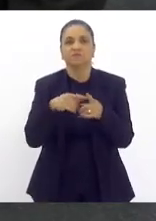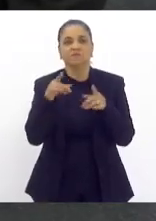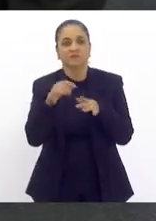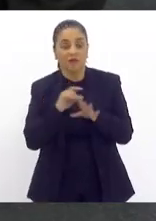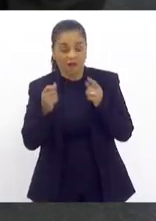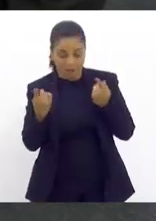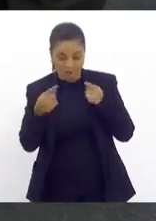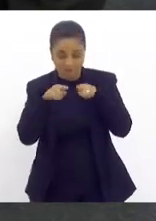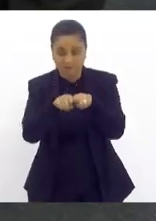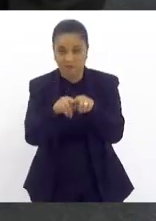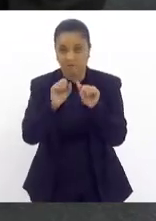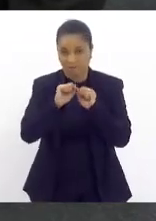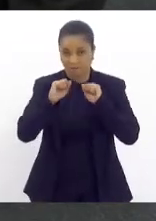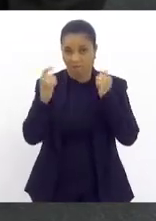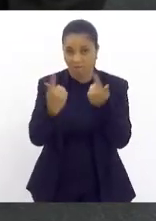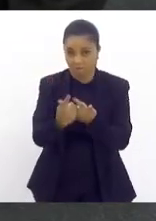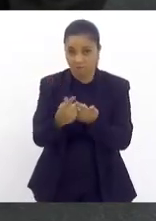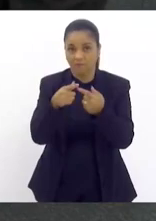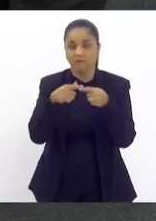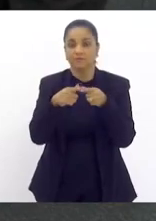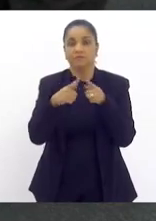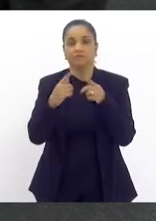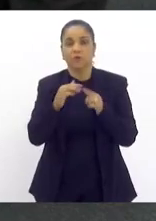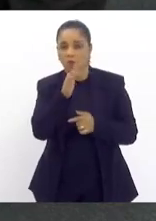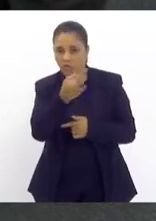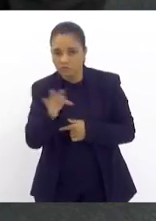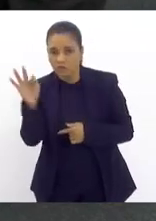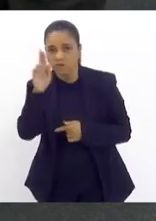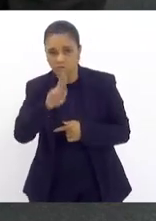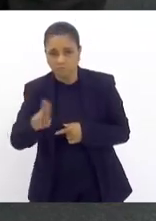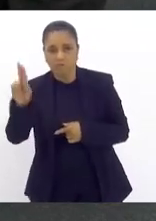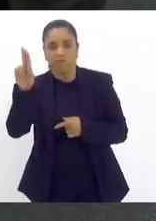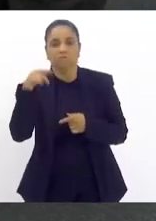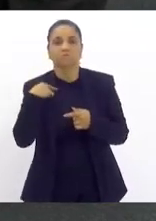LERJ com as universidades e centros de excelência para a gente buscar solução